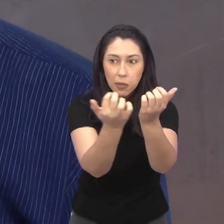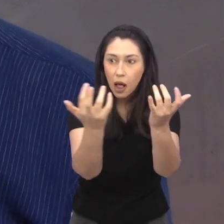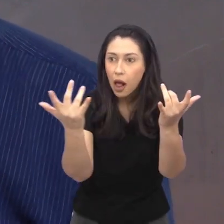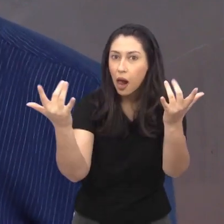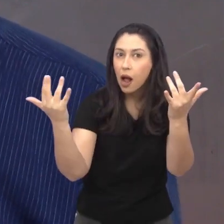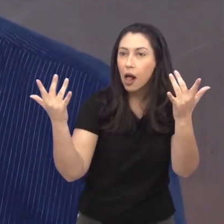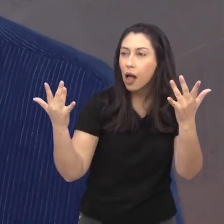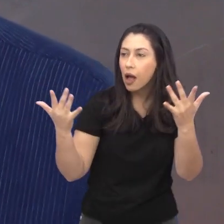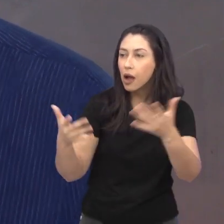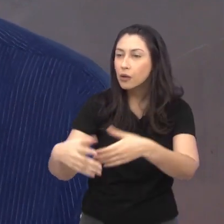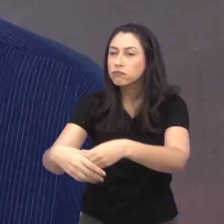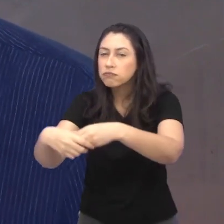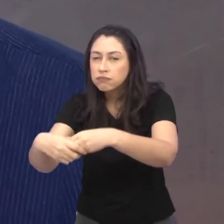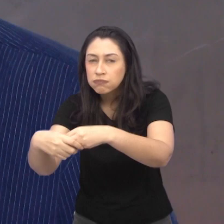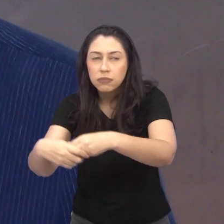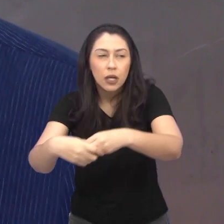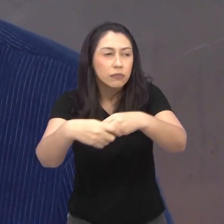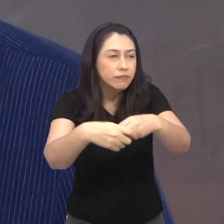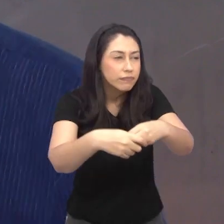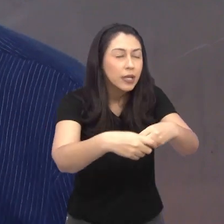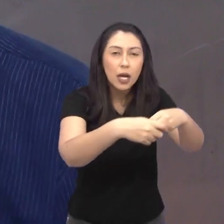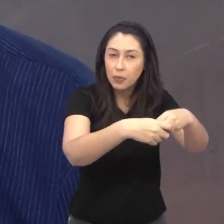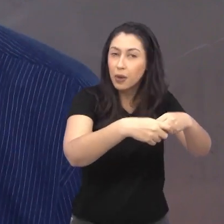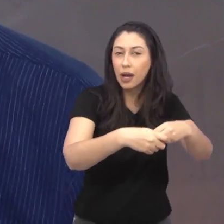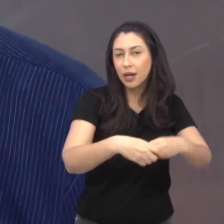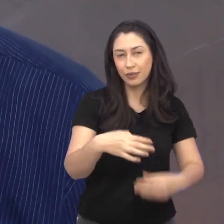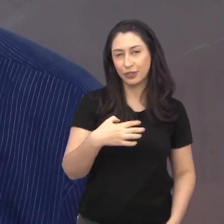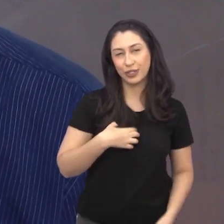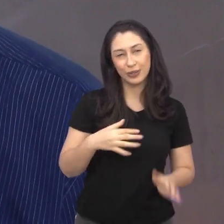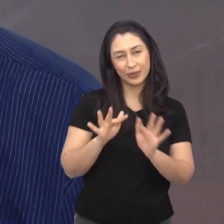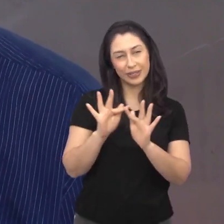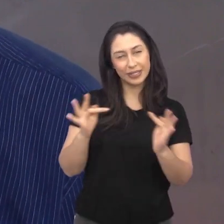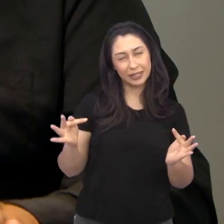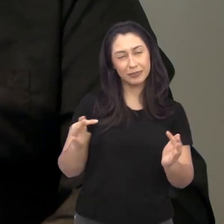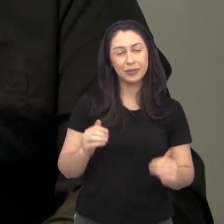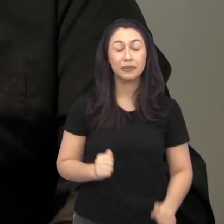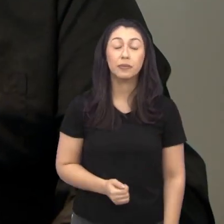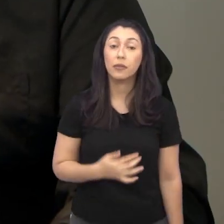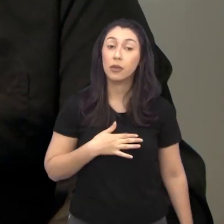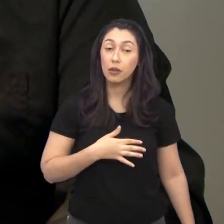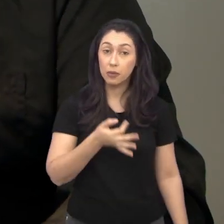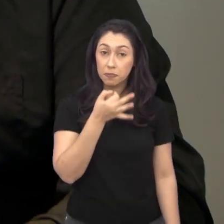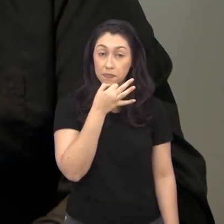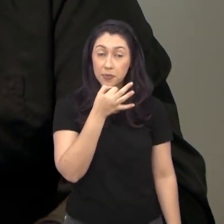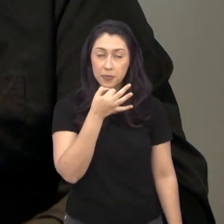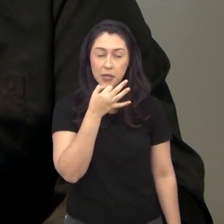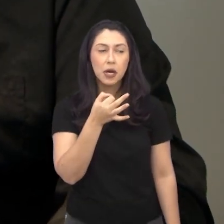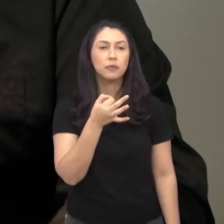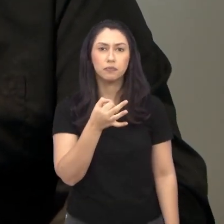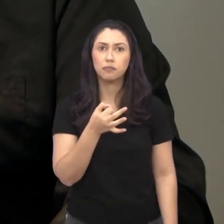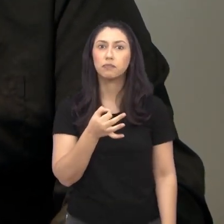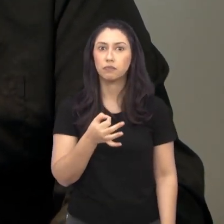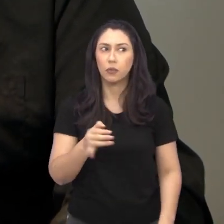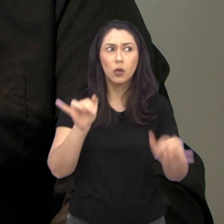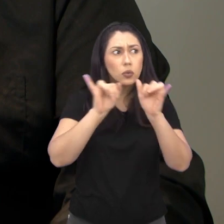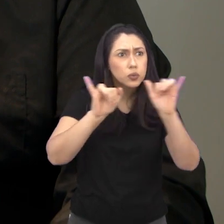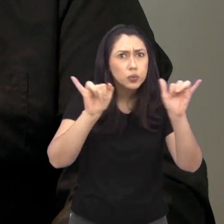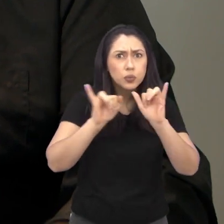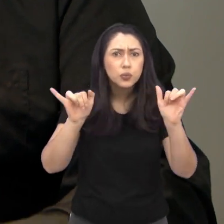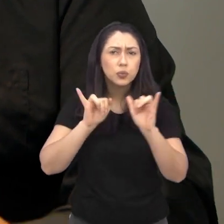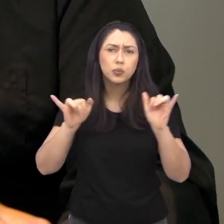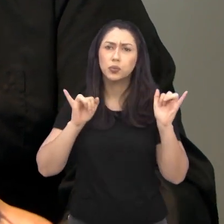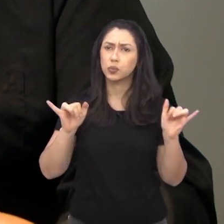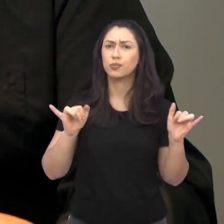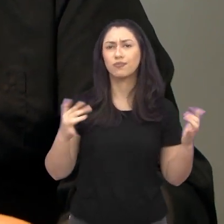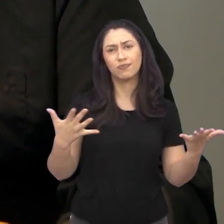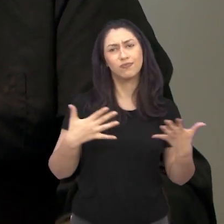grade, né? Mostrando essa simplicidade, essa aproximação dele, né? Eu acho que teve uma grande repercussão na época.